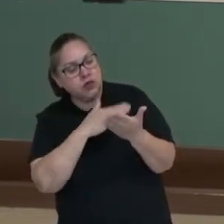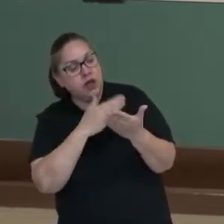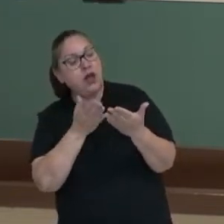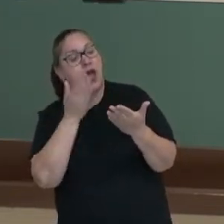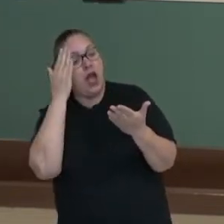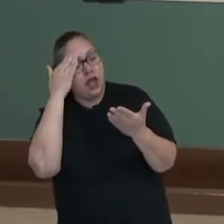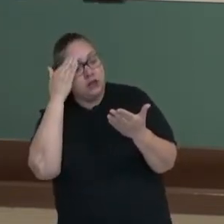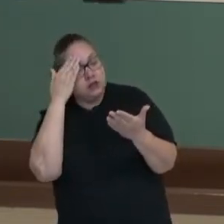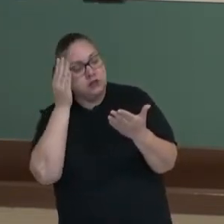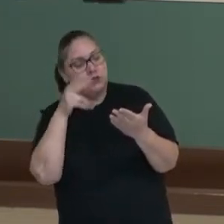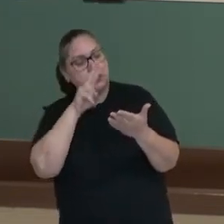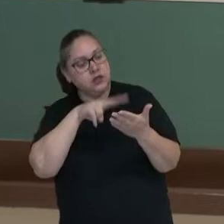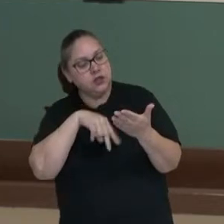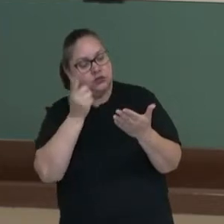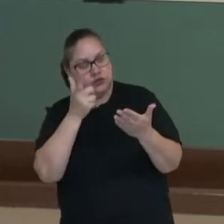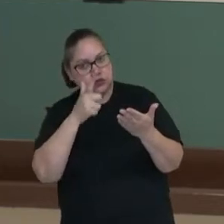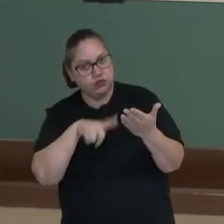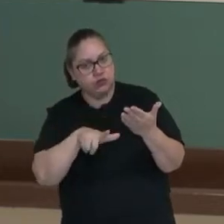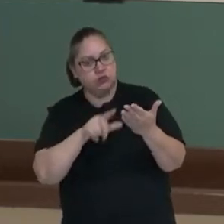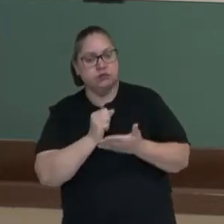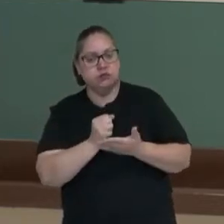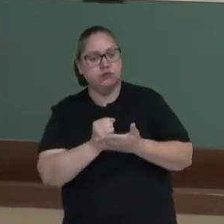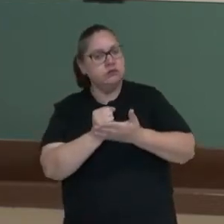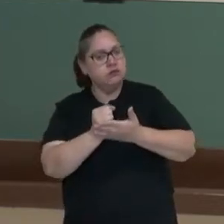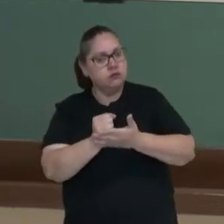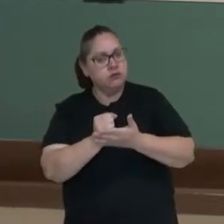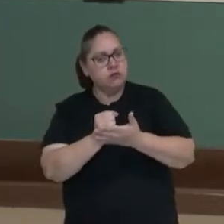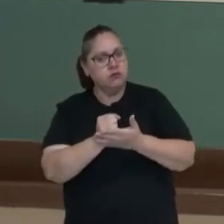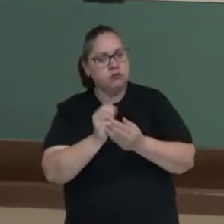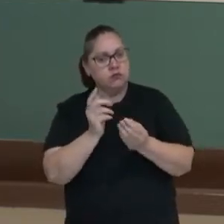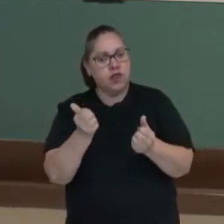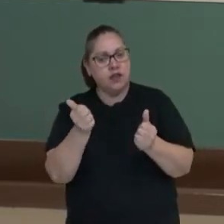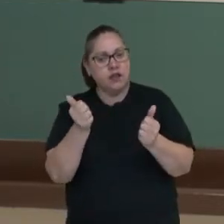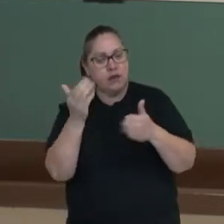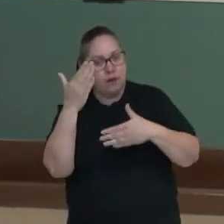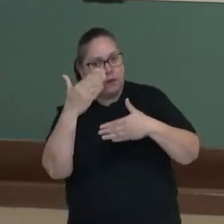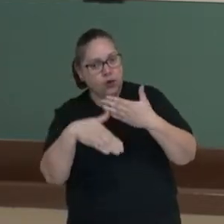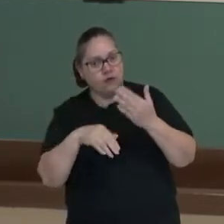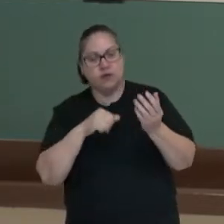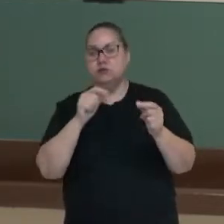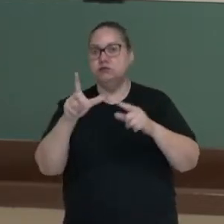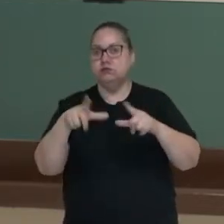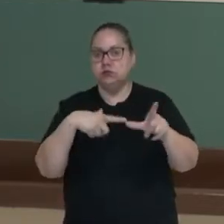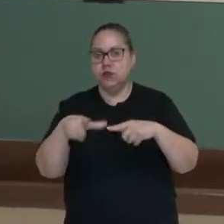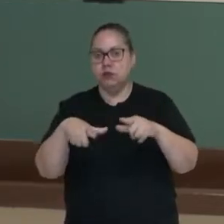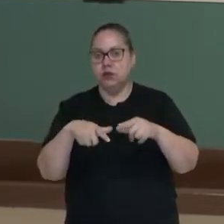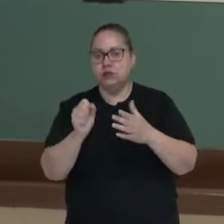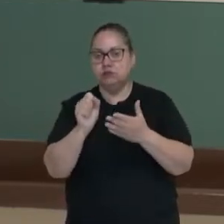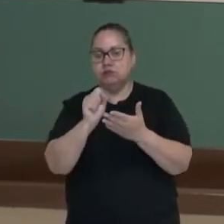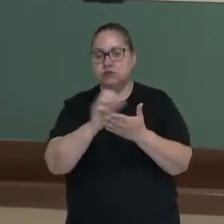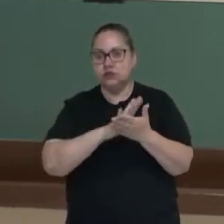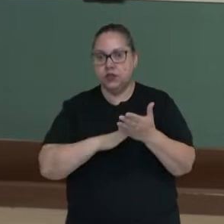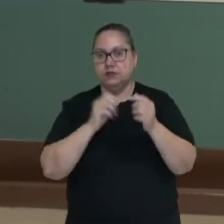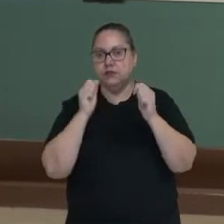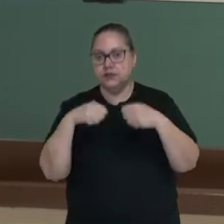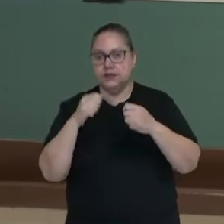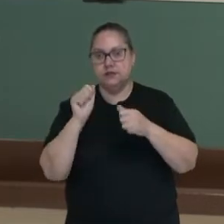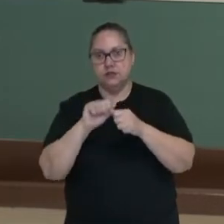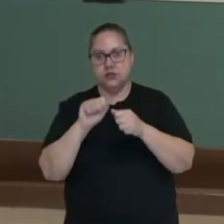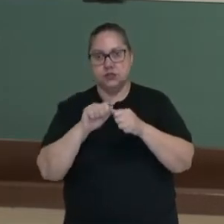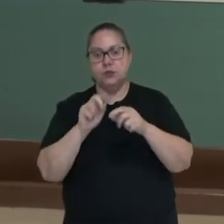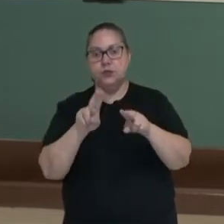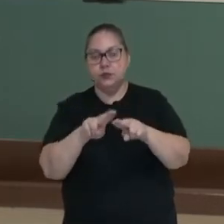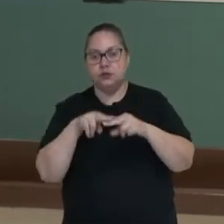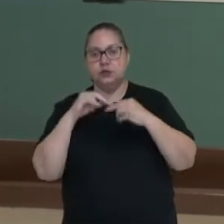fazer as suas releituras, auxiliar numa avaliação, num trabalho ou em atividades que você tem que fazer. Por